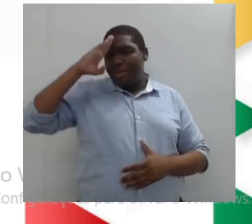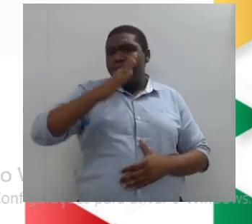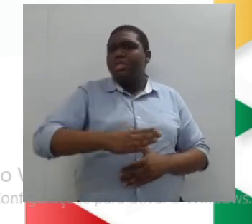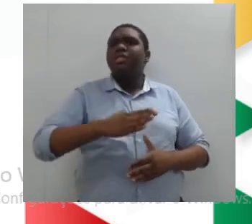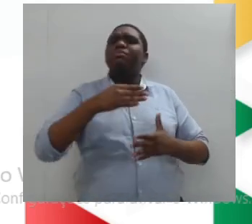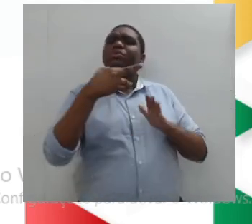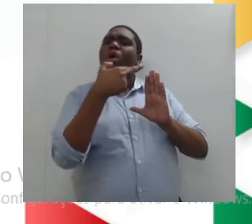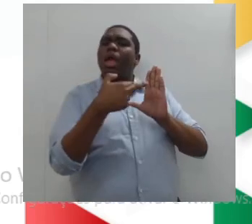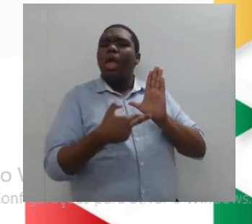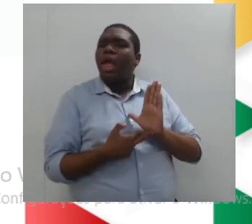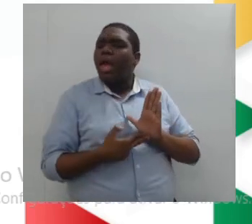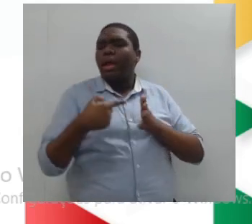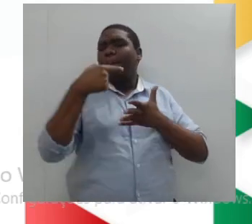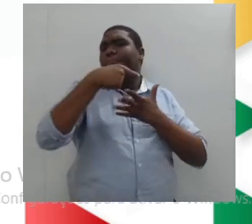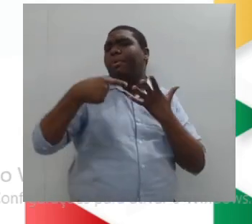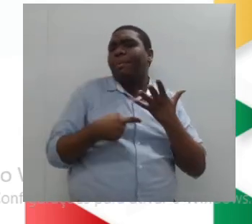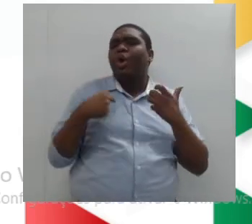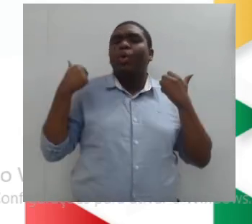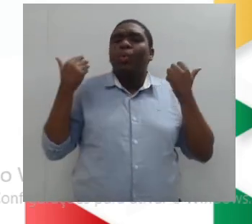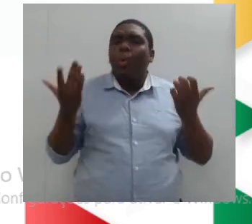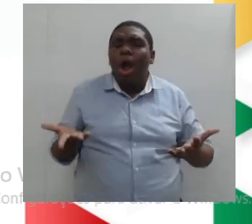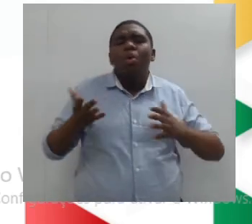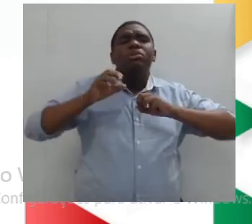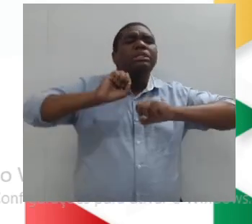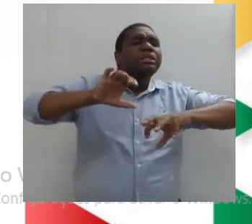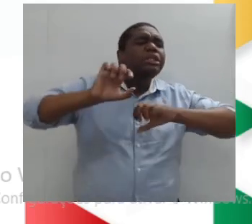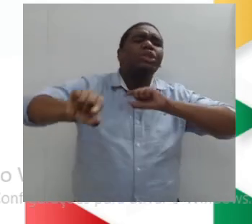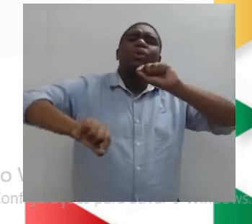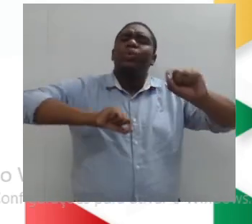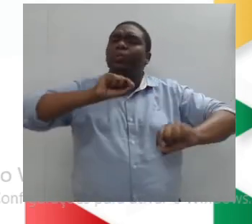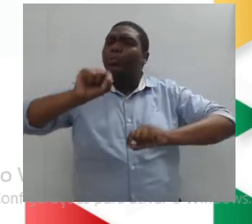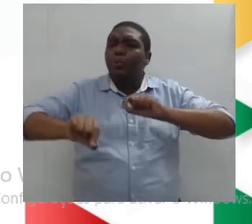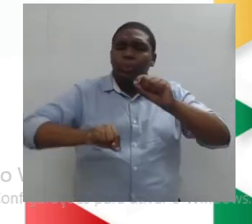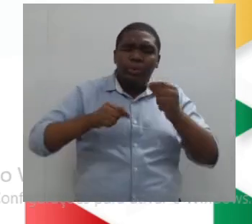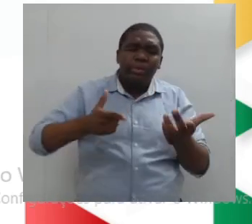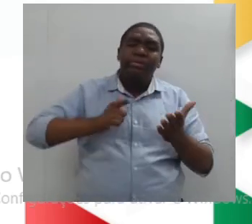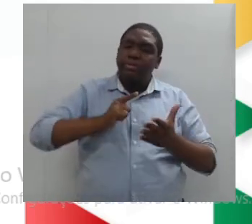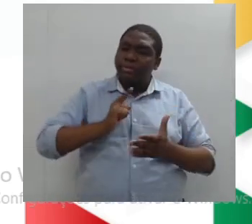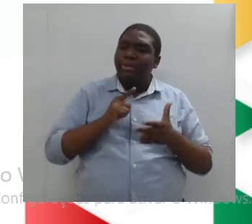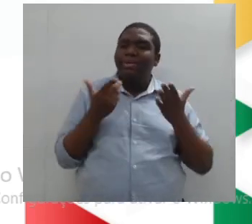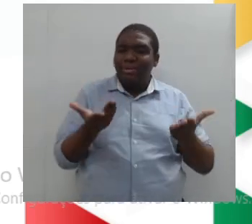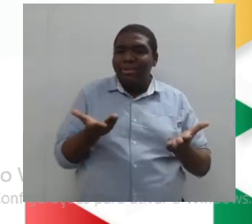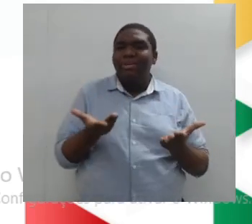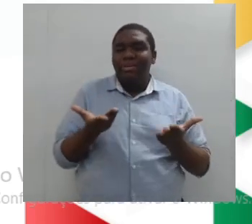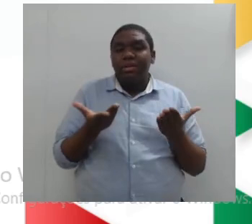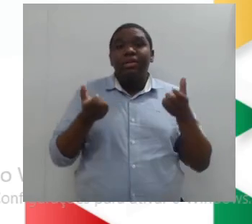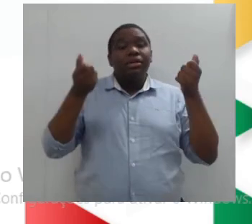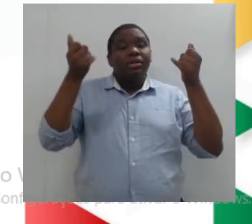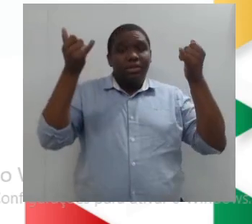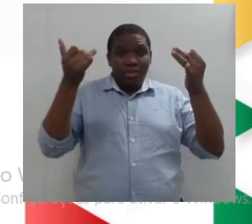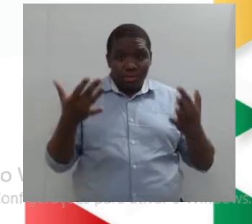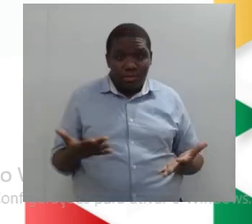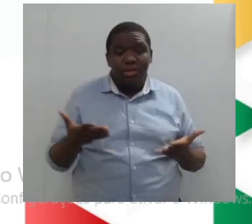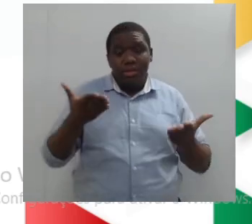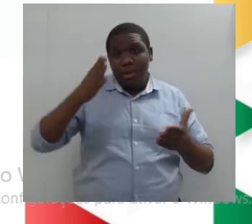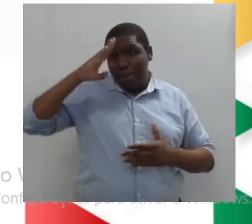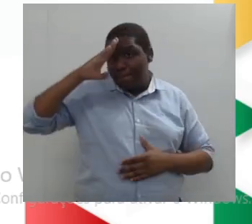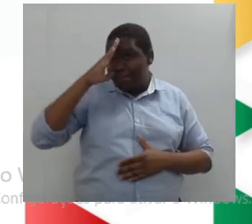temos os princípios e ensinamentos que Bahá'í Olá apresenta, estão embasados no